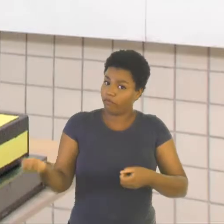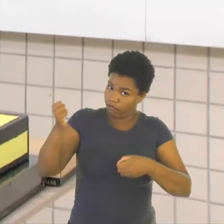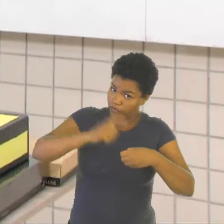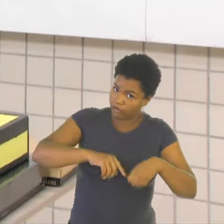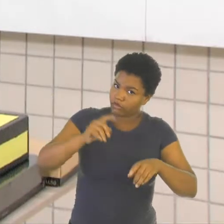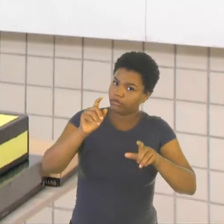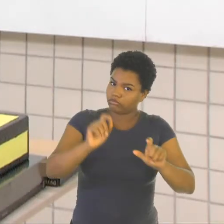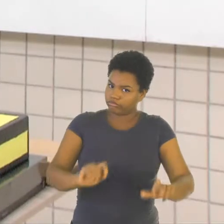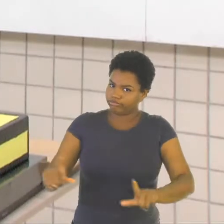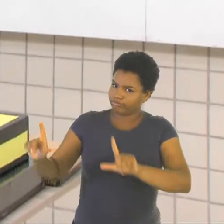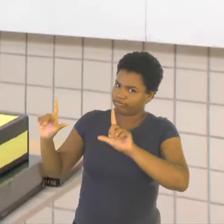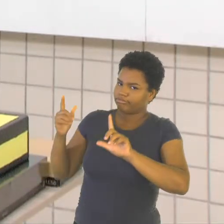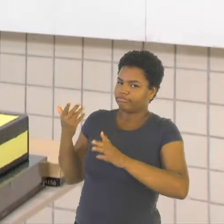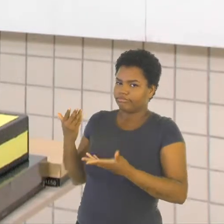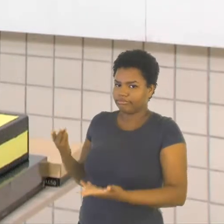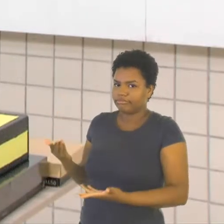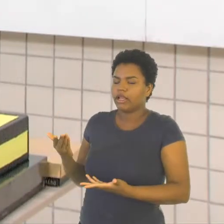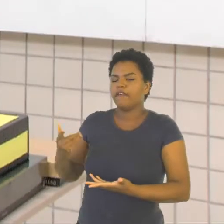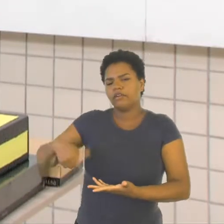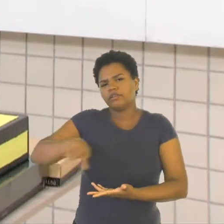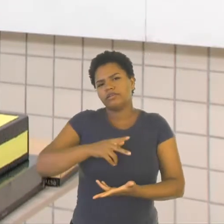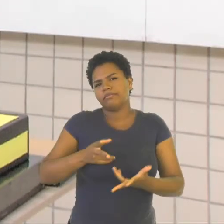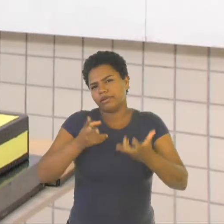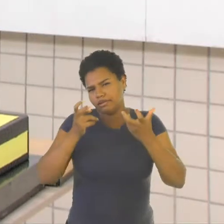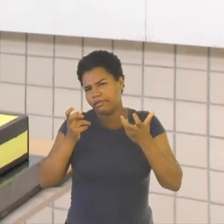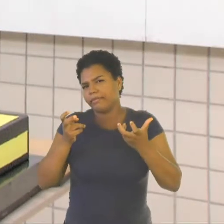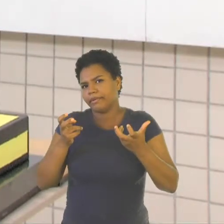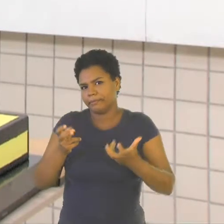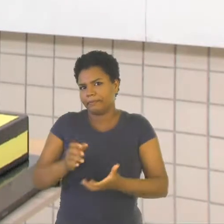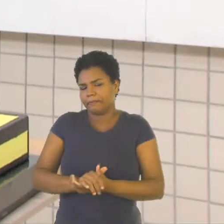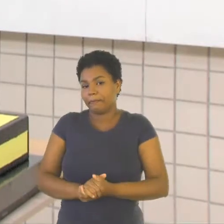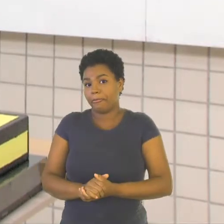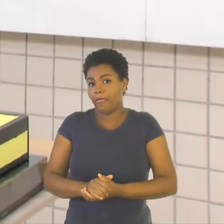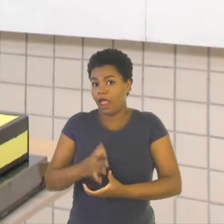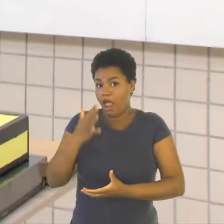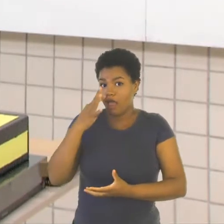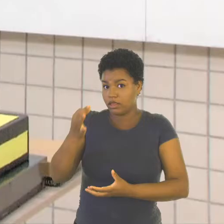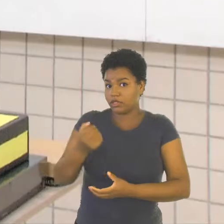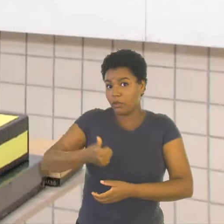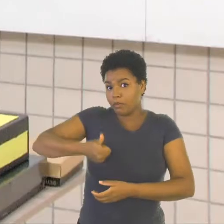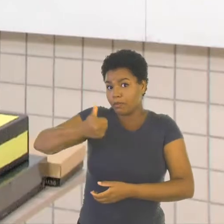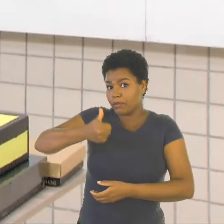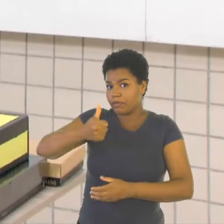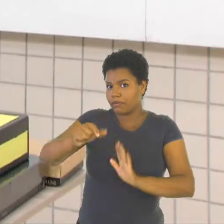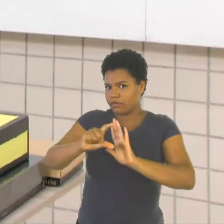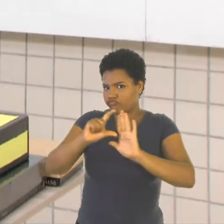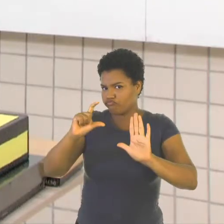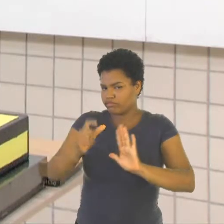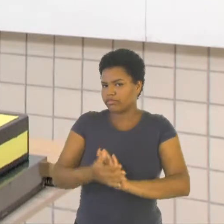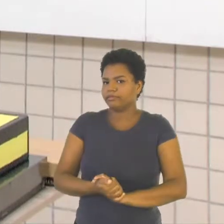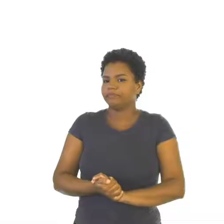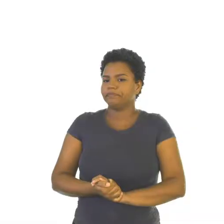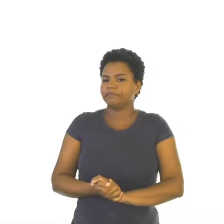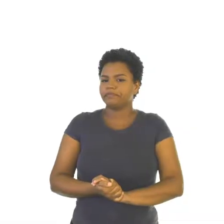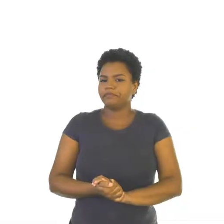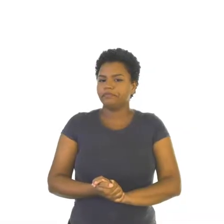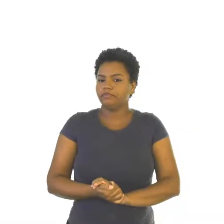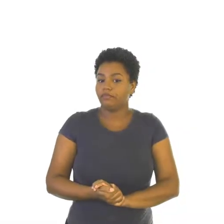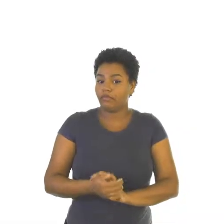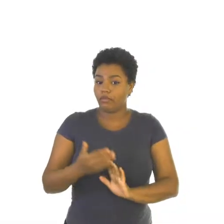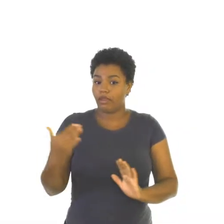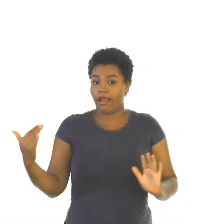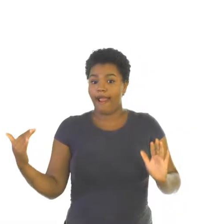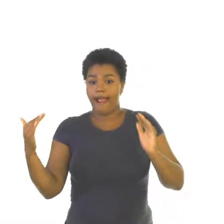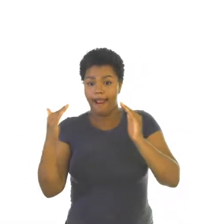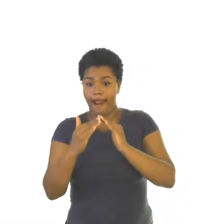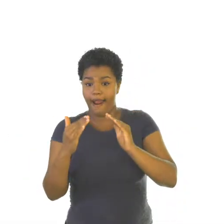na tela? Que aí vocês vão observar. Presta bem atenção na primeira estrofe. Fala assim, ó, a casa do